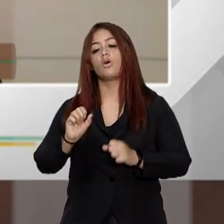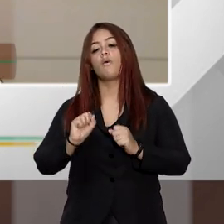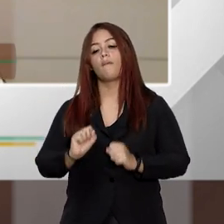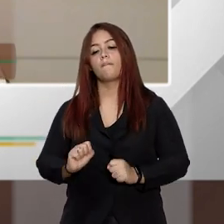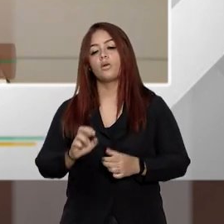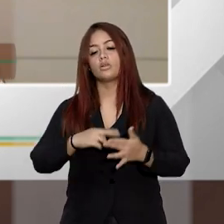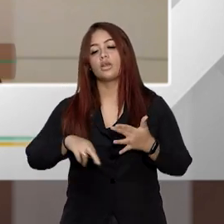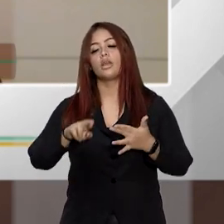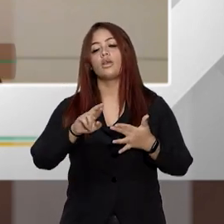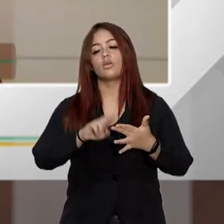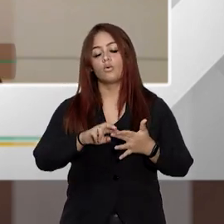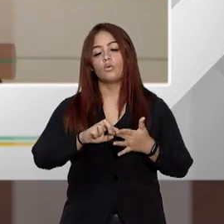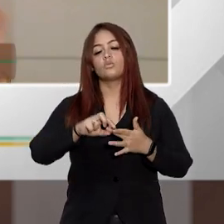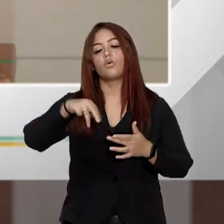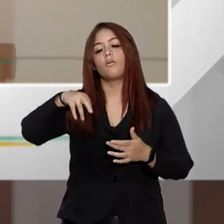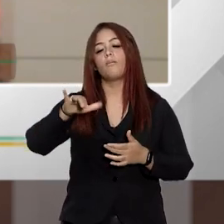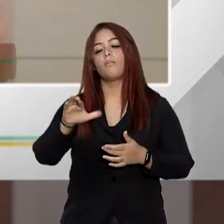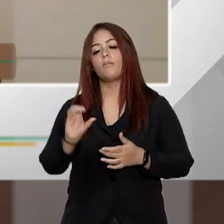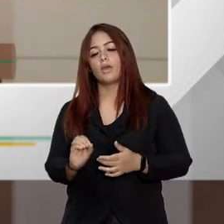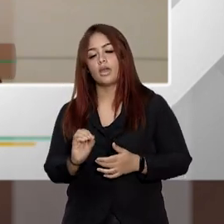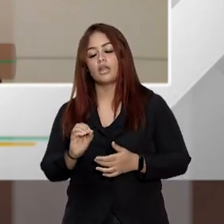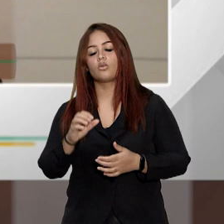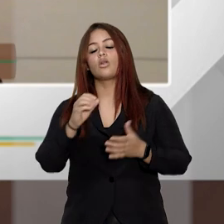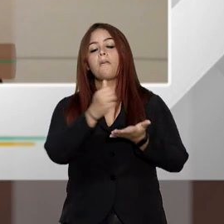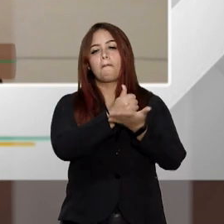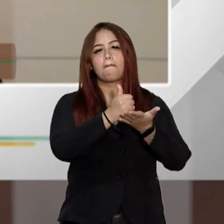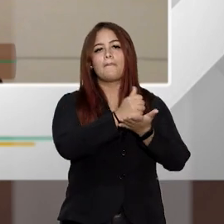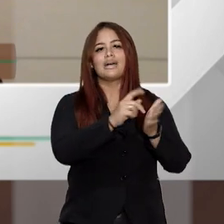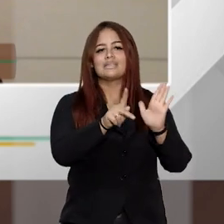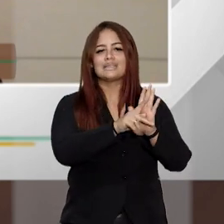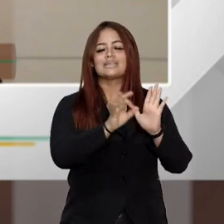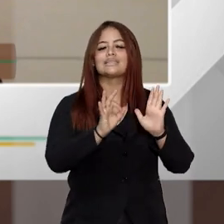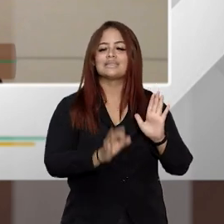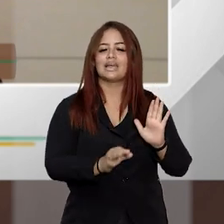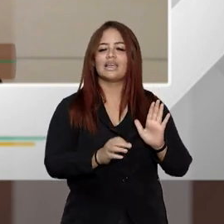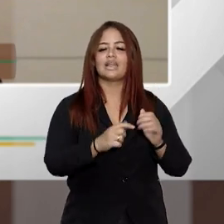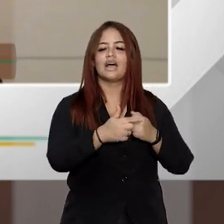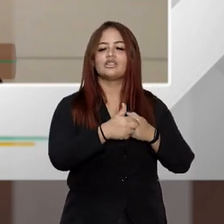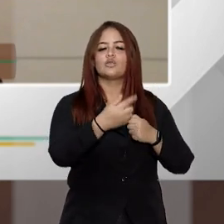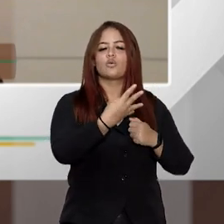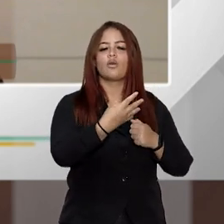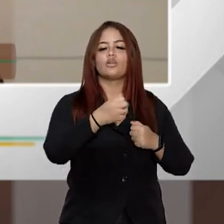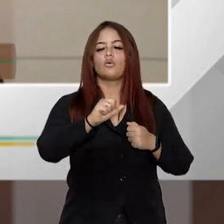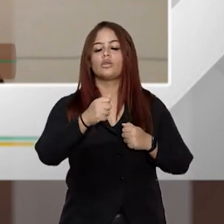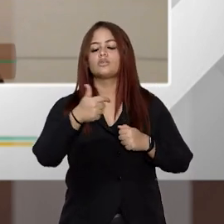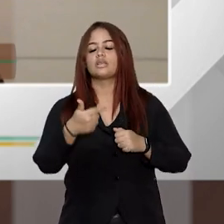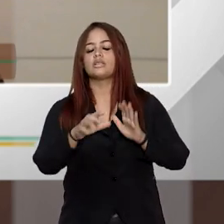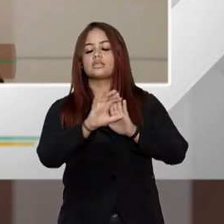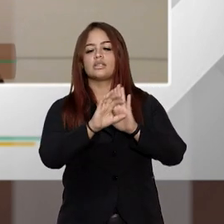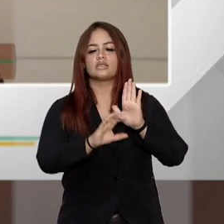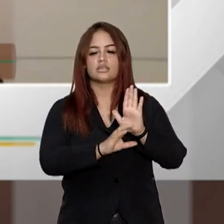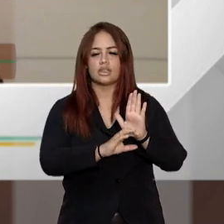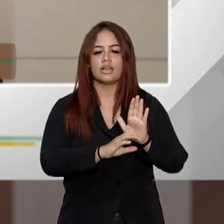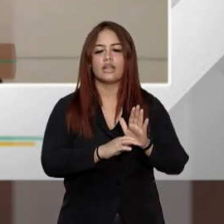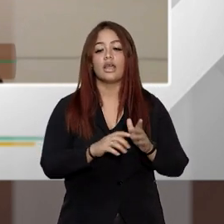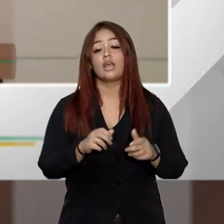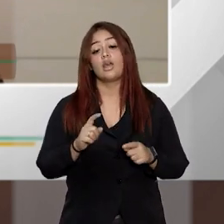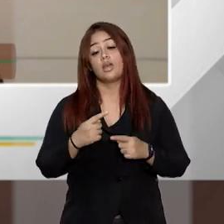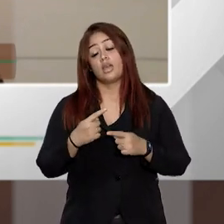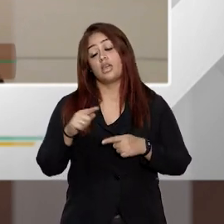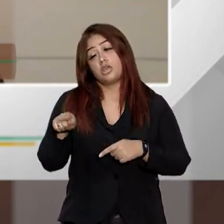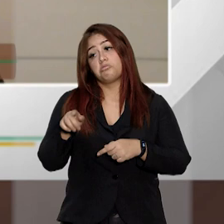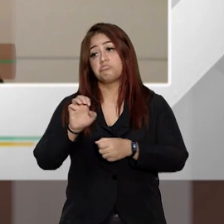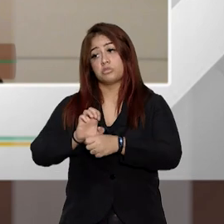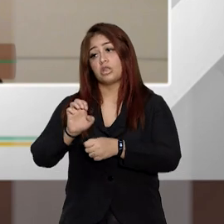recurso de sentença de mérito, ou seja, sentença com base no artigo 487 do Código de Processo Civil, embora no